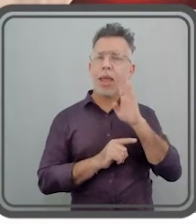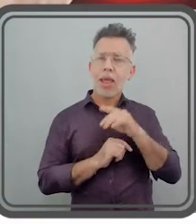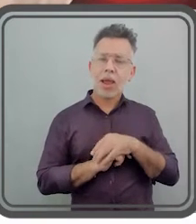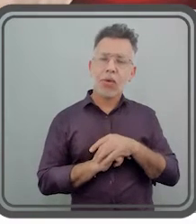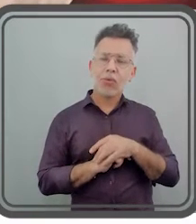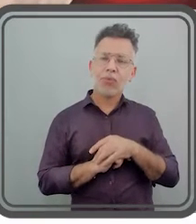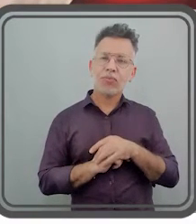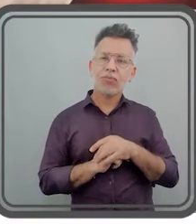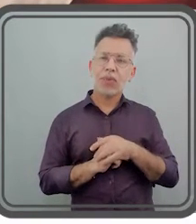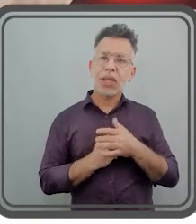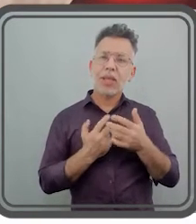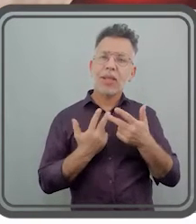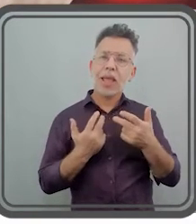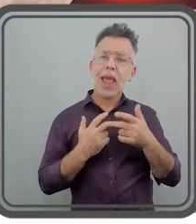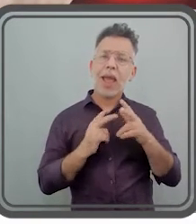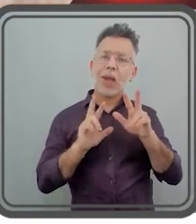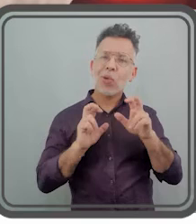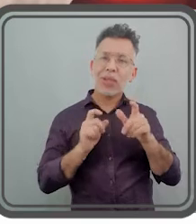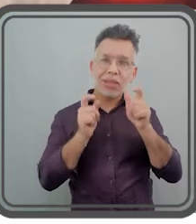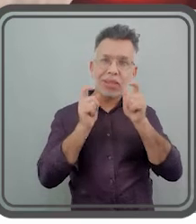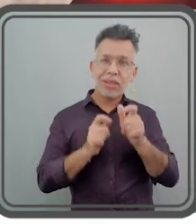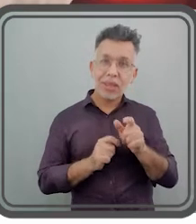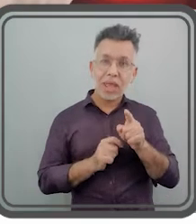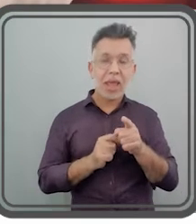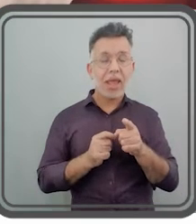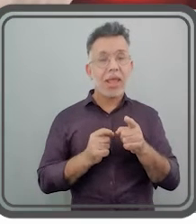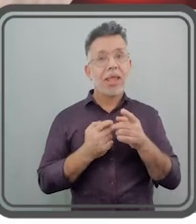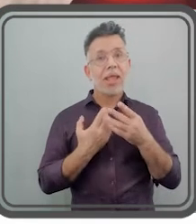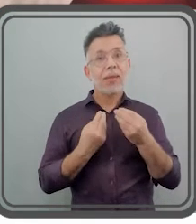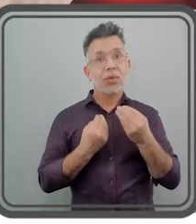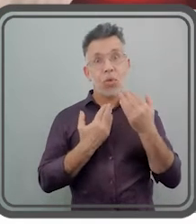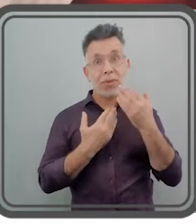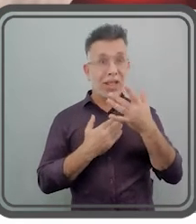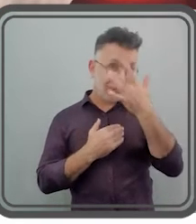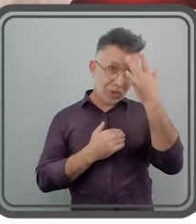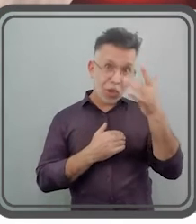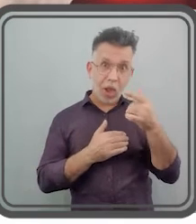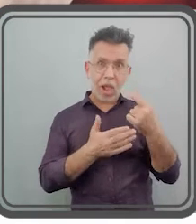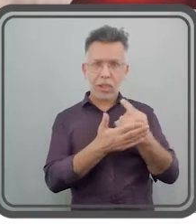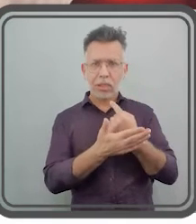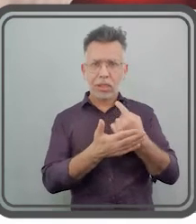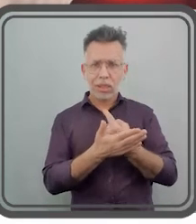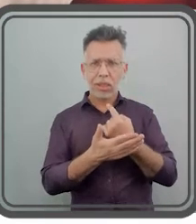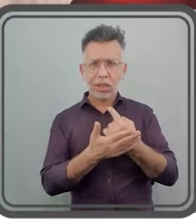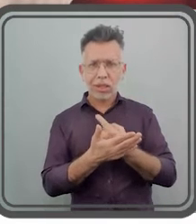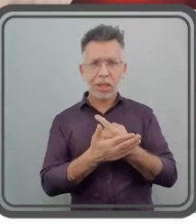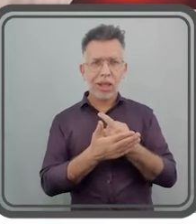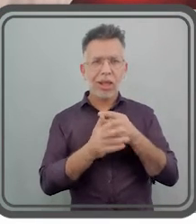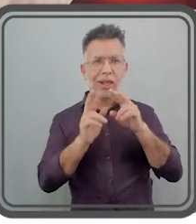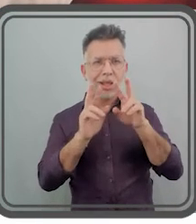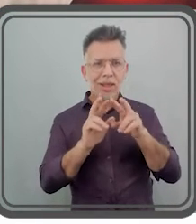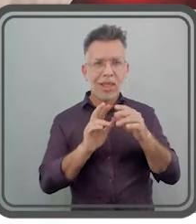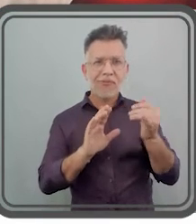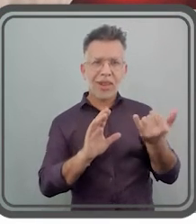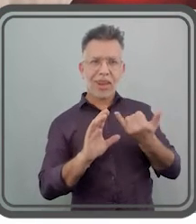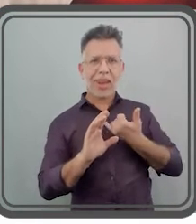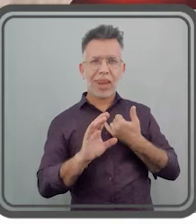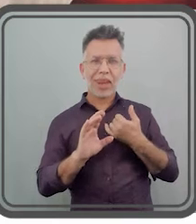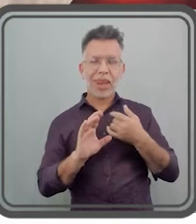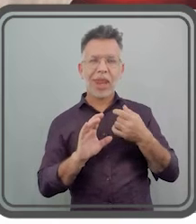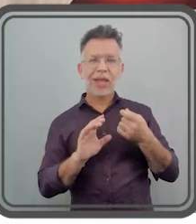Seria algo interessantíssimo aí e muito obrigado ao pessoal da audiência tá chipando esses produtos novos